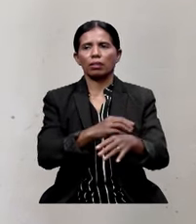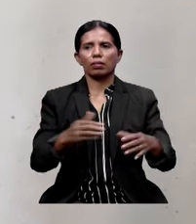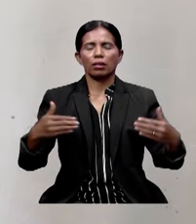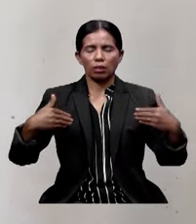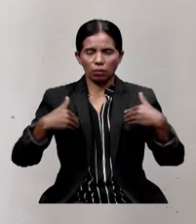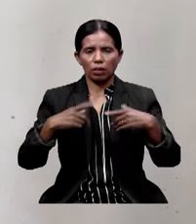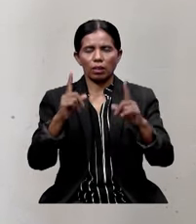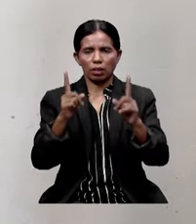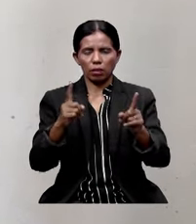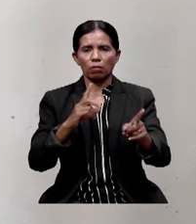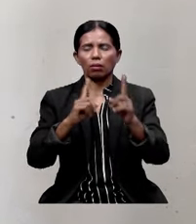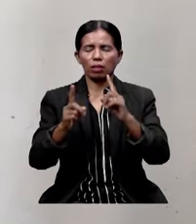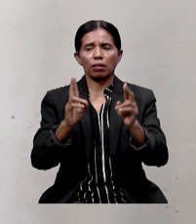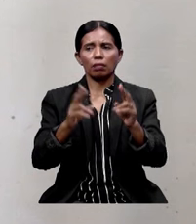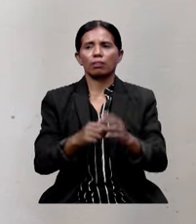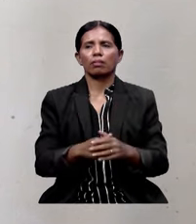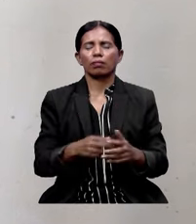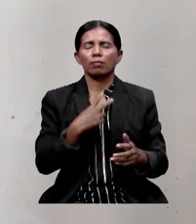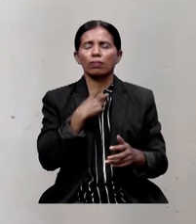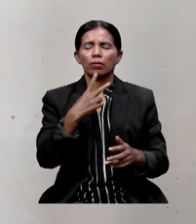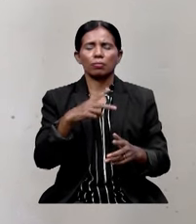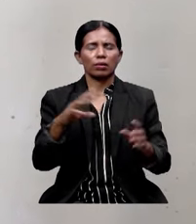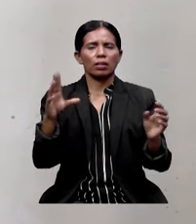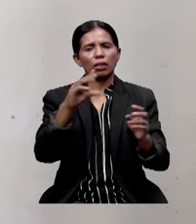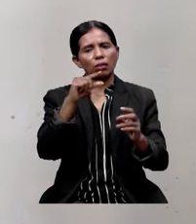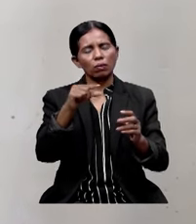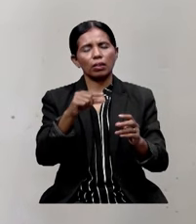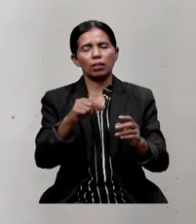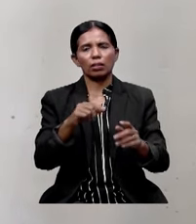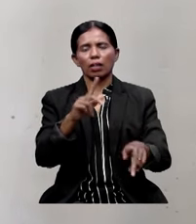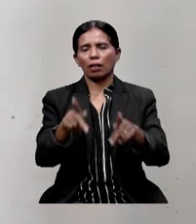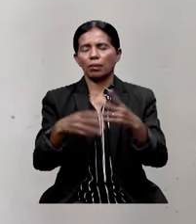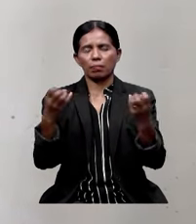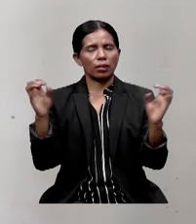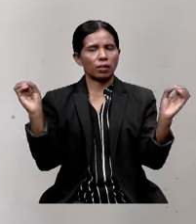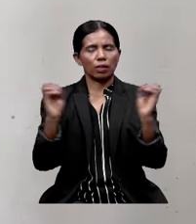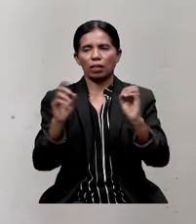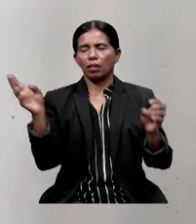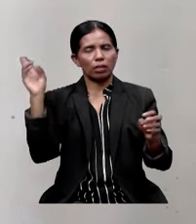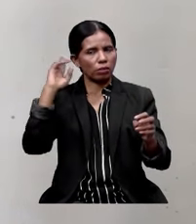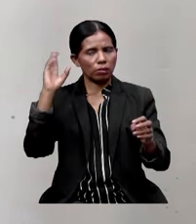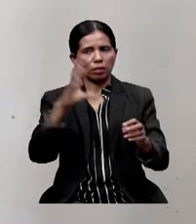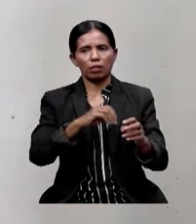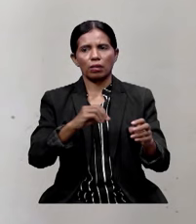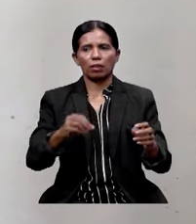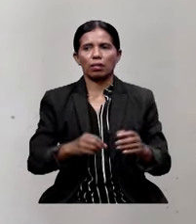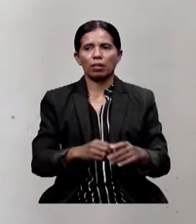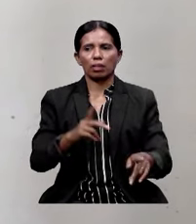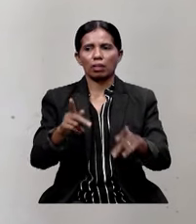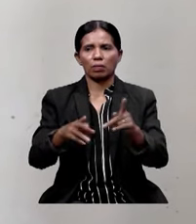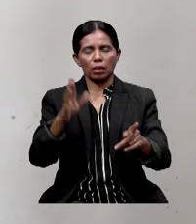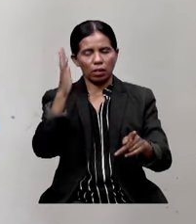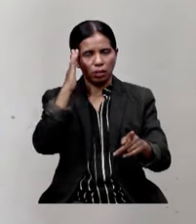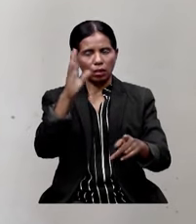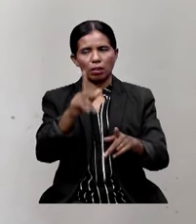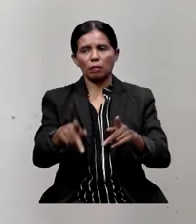lais lian la totan antam ida ne halo bato toto ne baralla em ni concentração